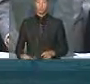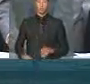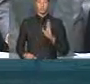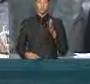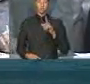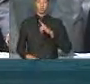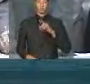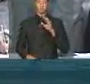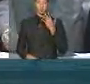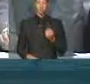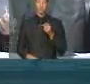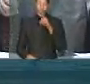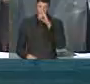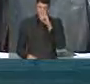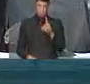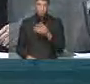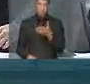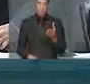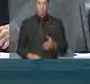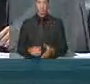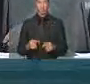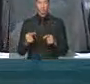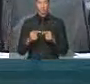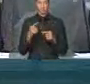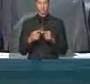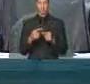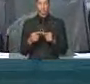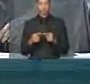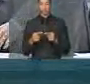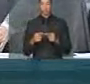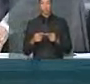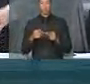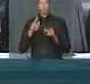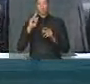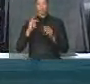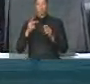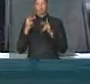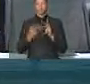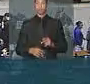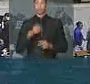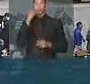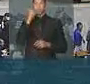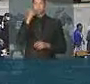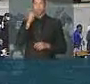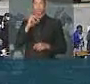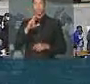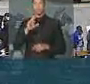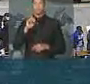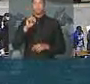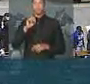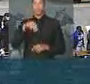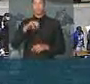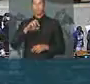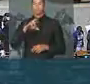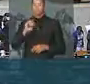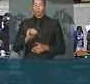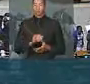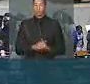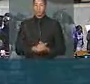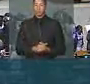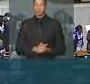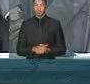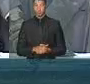coro vamos iniciar a ordem do dia pelo acordo o projeto de resolução relatado pelo senador Juca ordem do dia